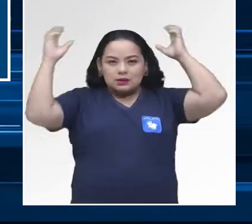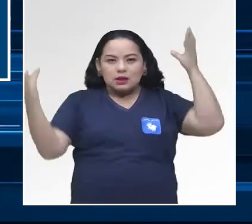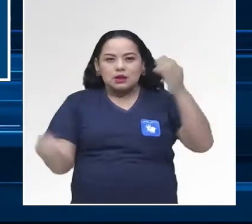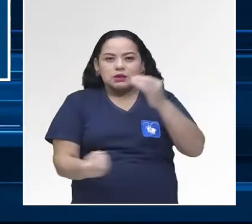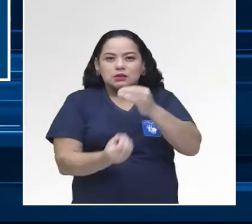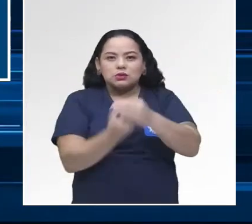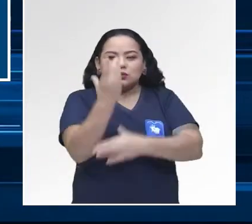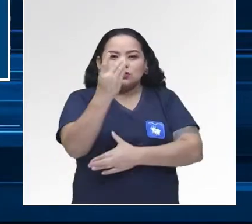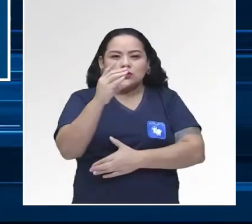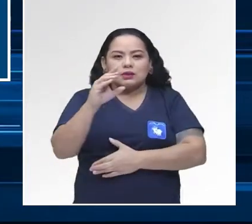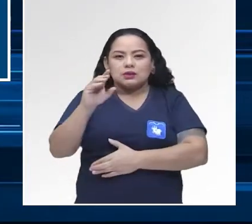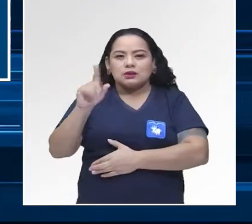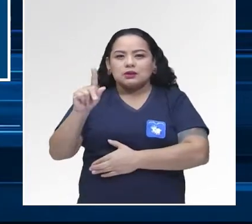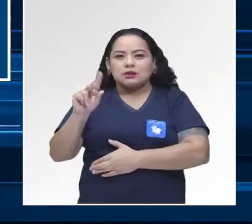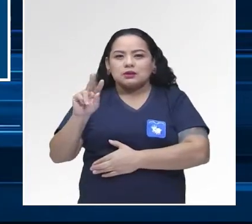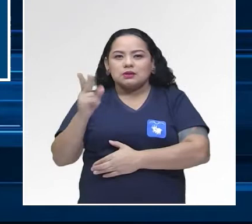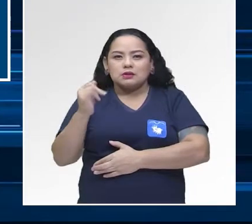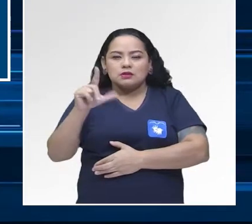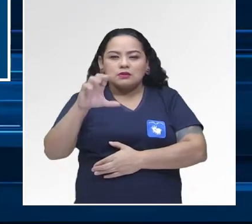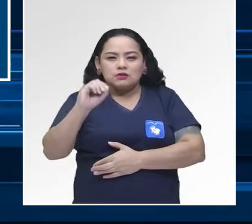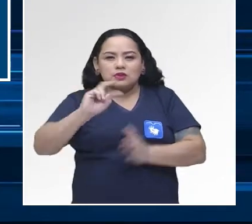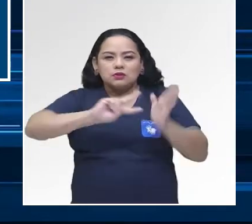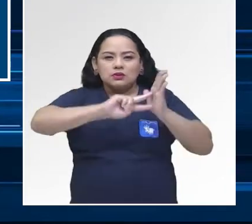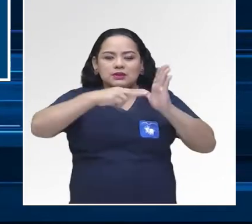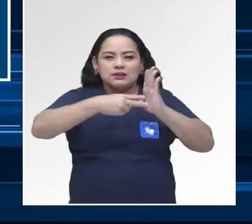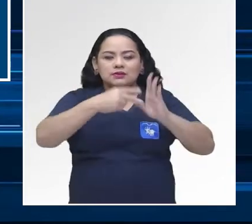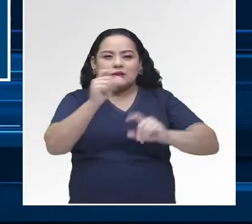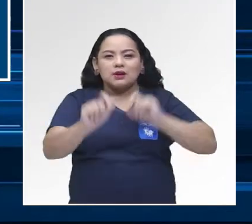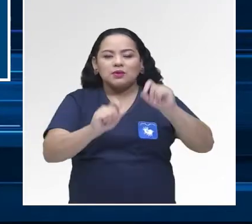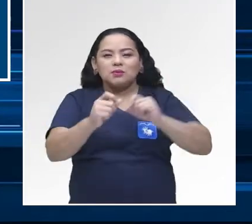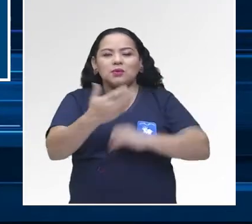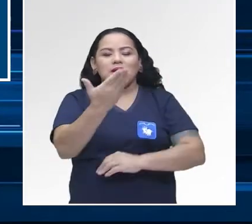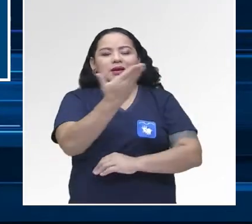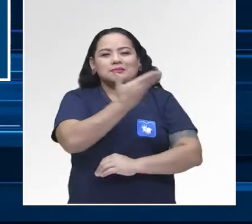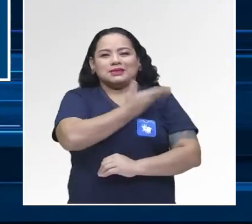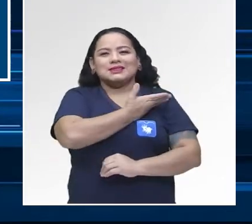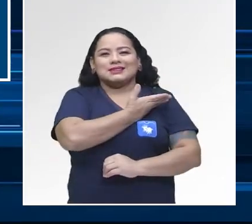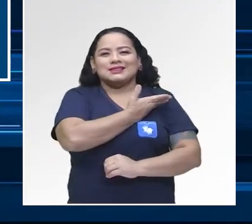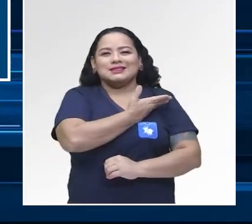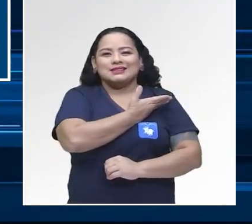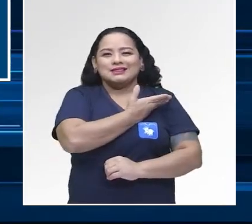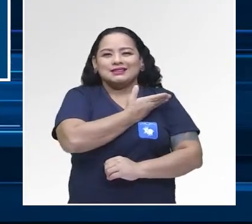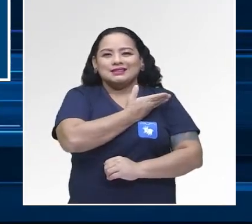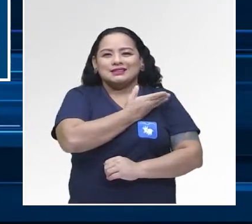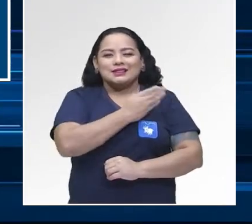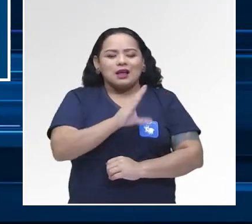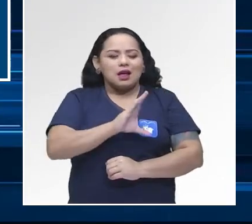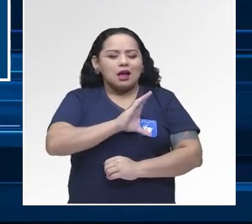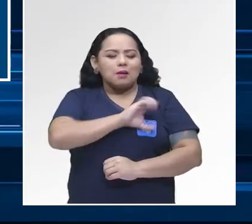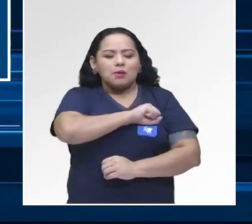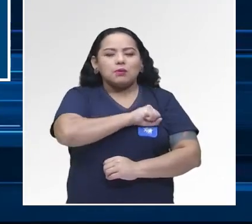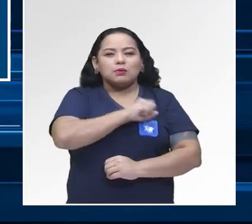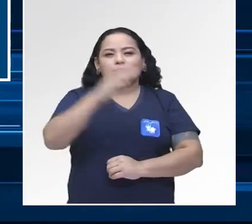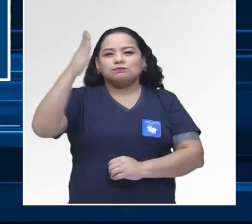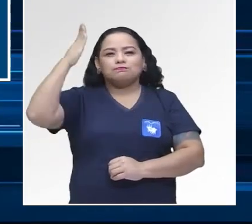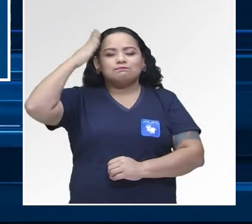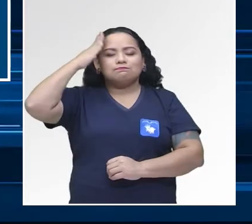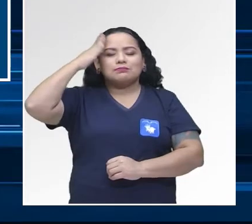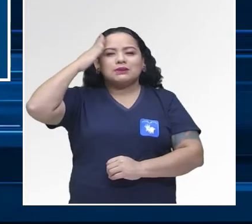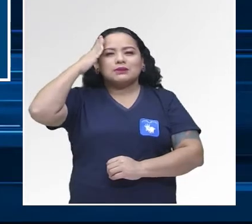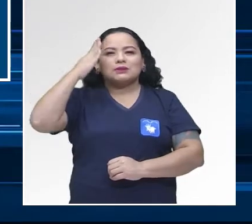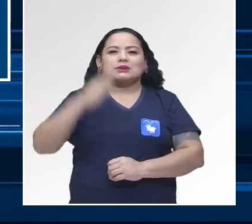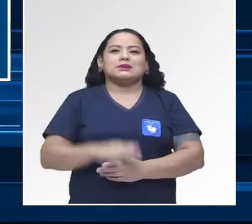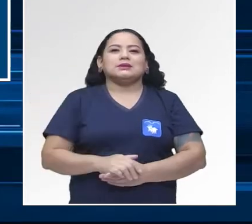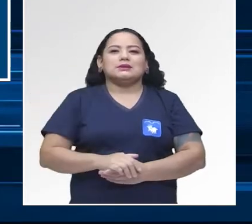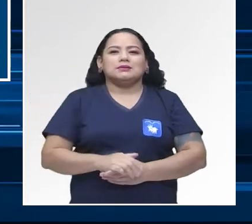né? Ou filia, que quer dizer o quê? Amizade, amor, sabedoria, né?